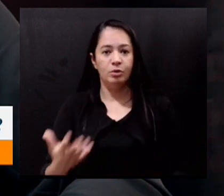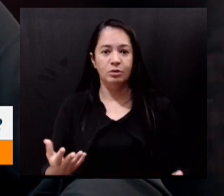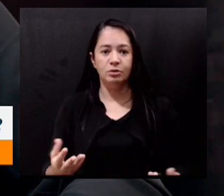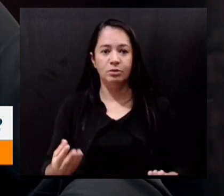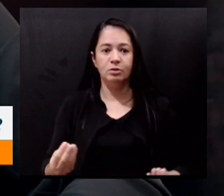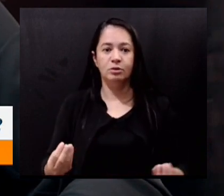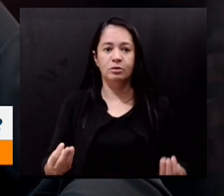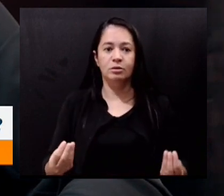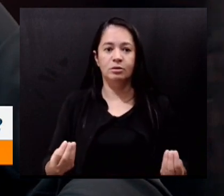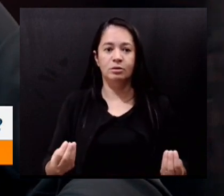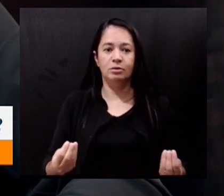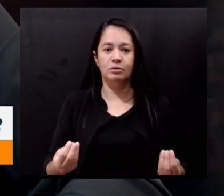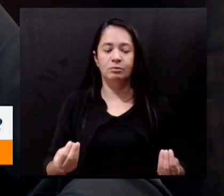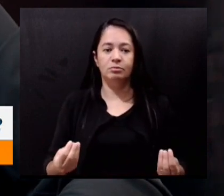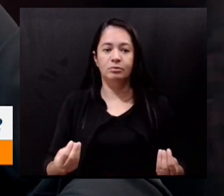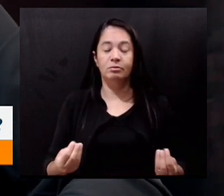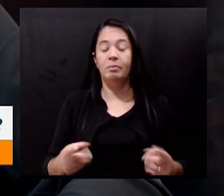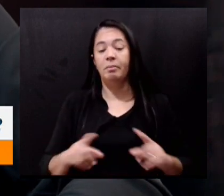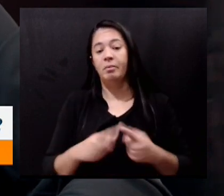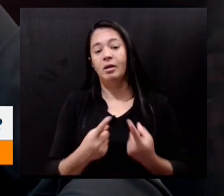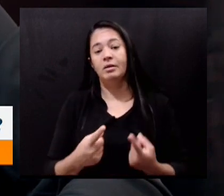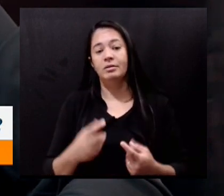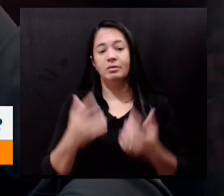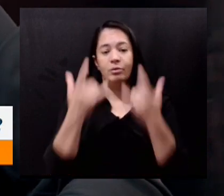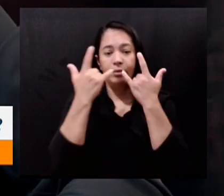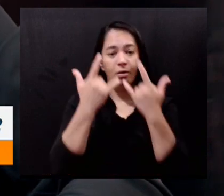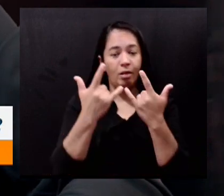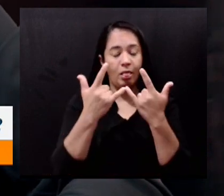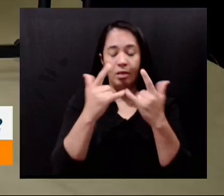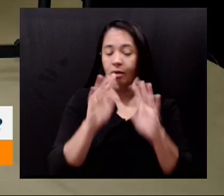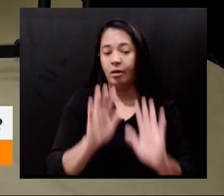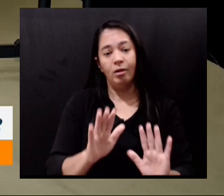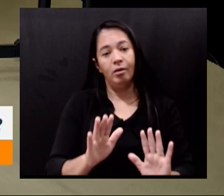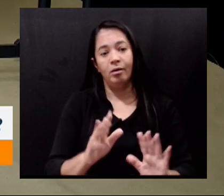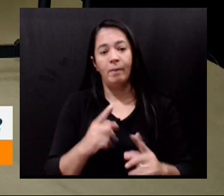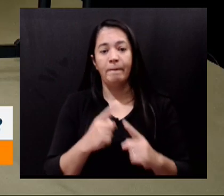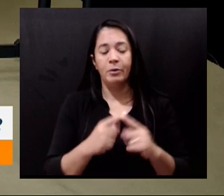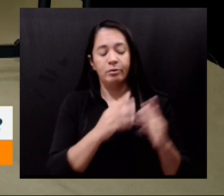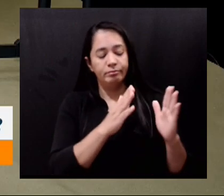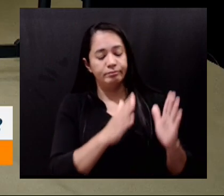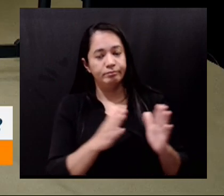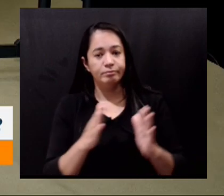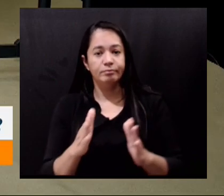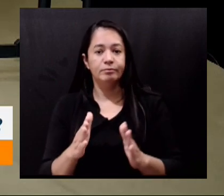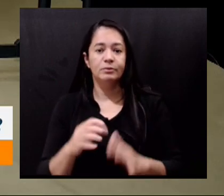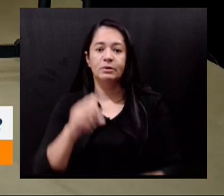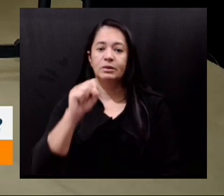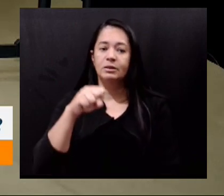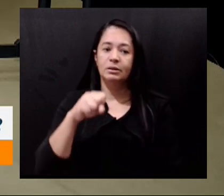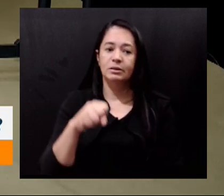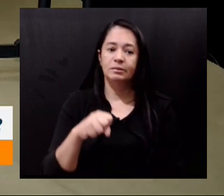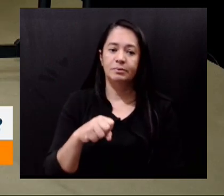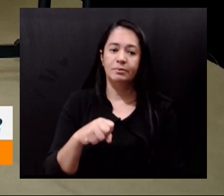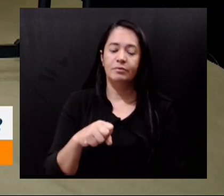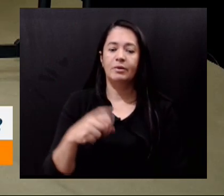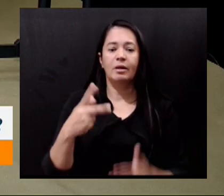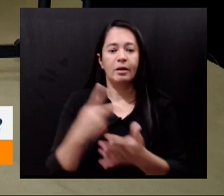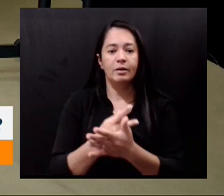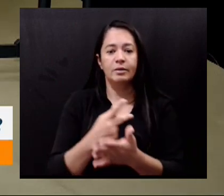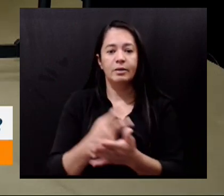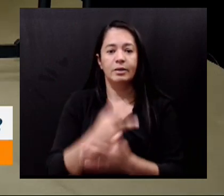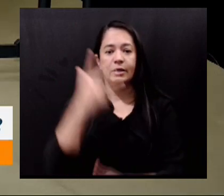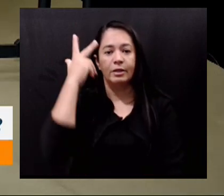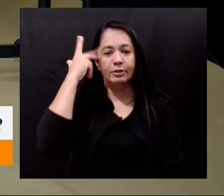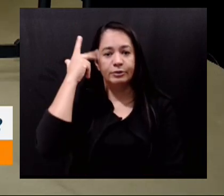e na verdade é uma ilusão, né, Exato. porque é um processo. É um processo e errar faz parte do contexto, porque é errando que